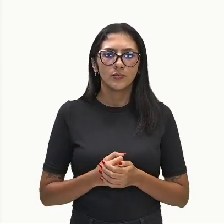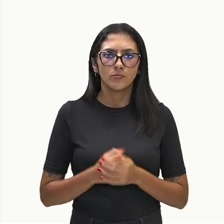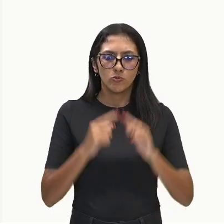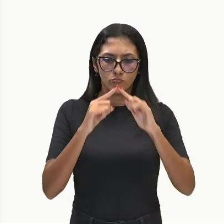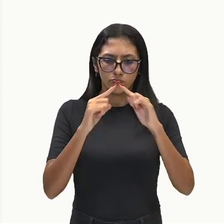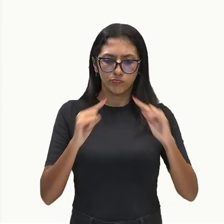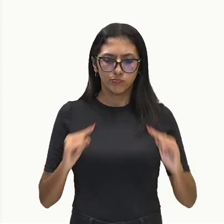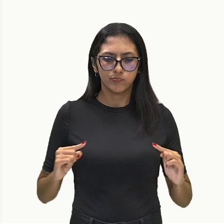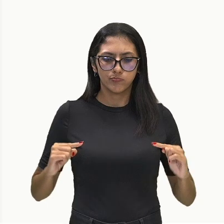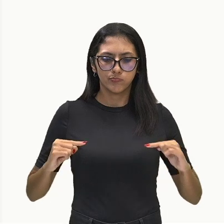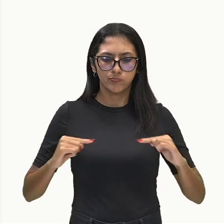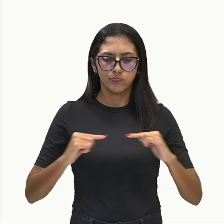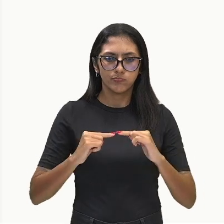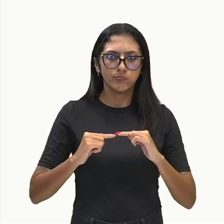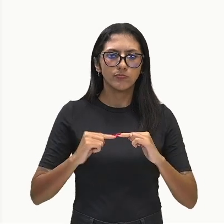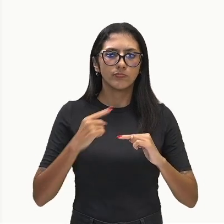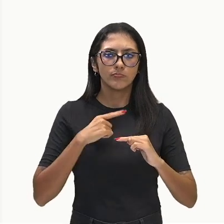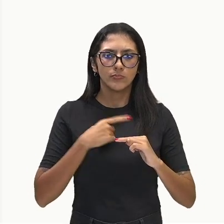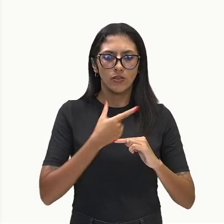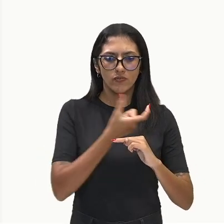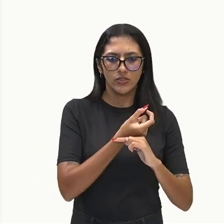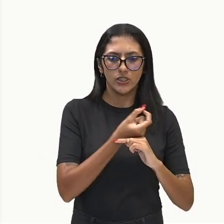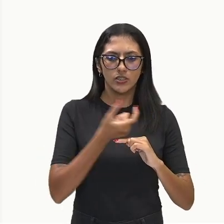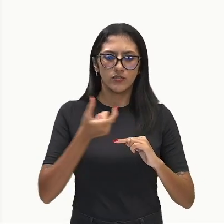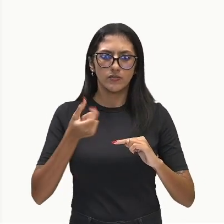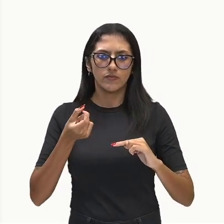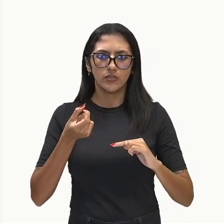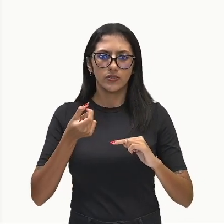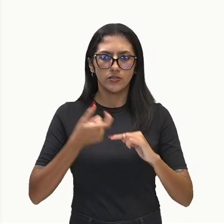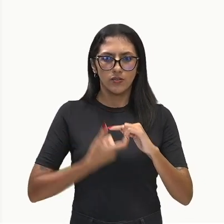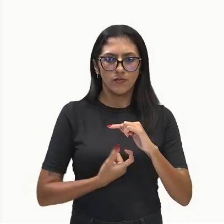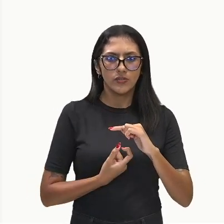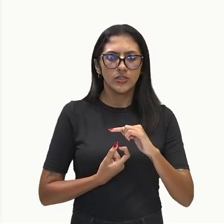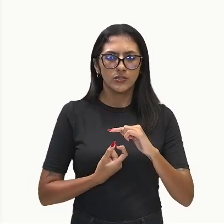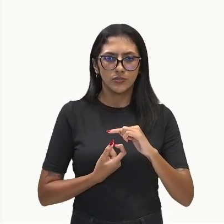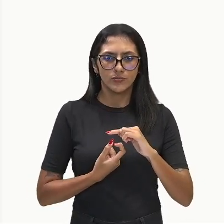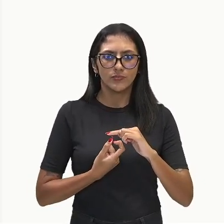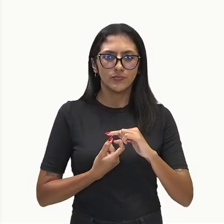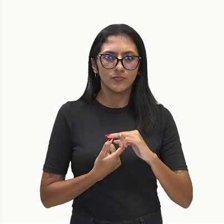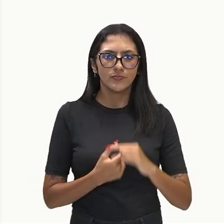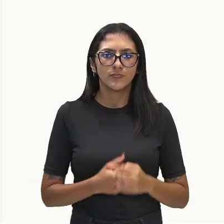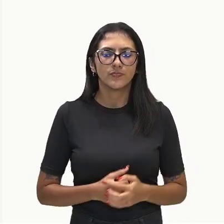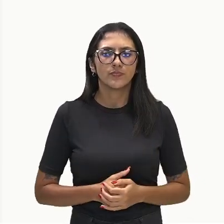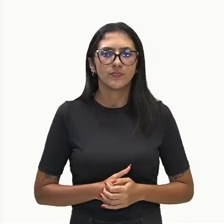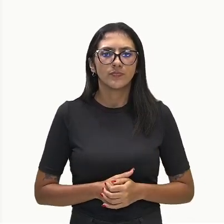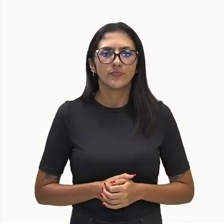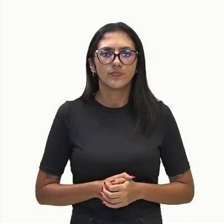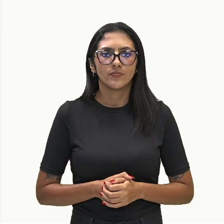do triângulo é igual a 20. Todos os três lados são iguais a 20.